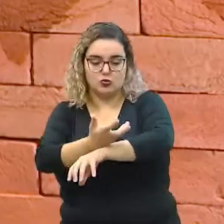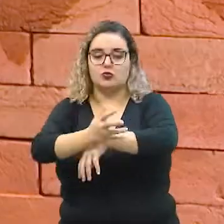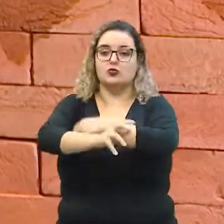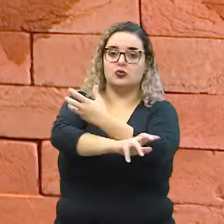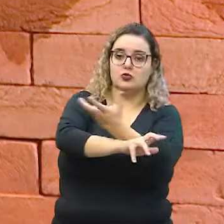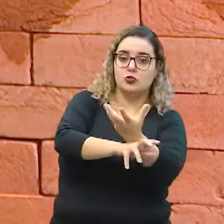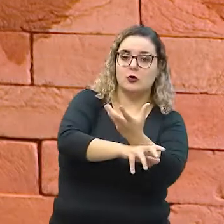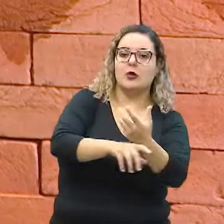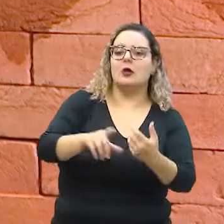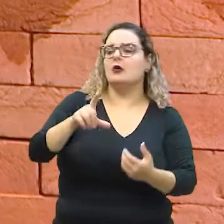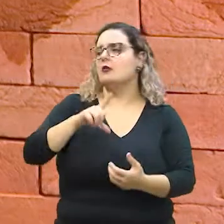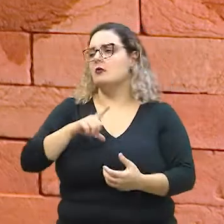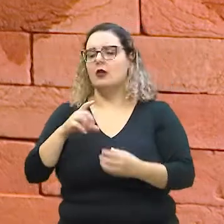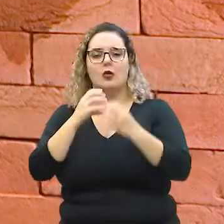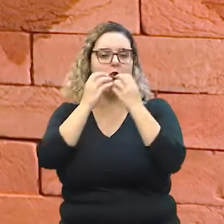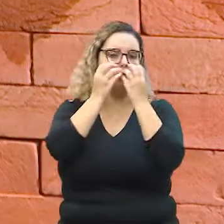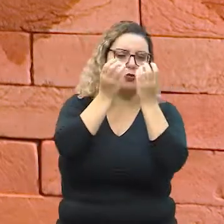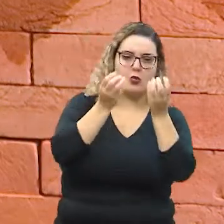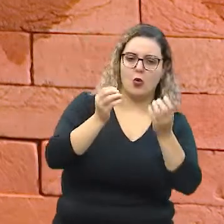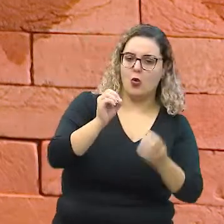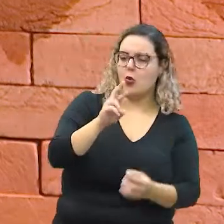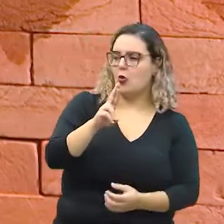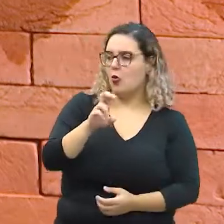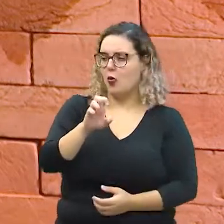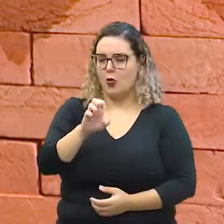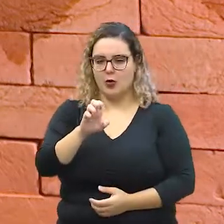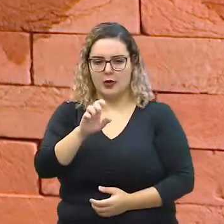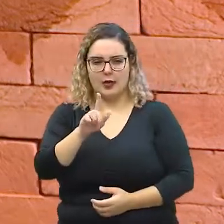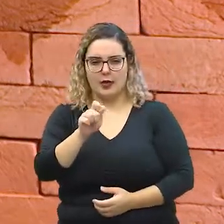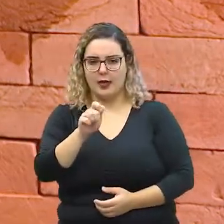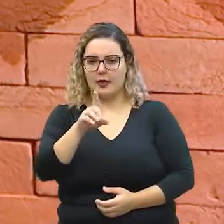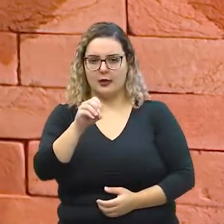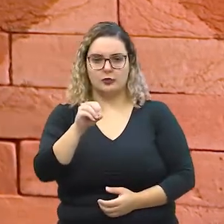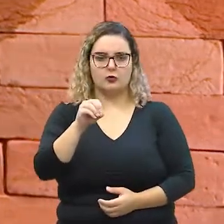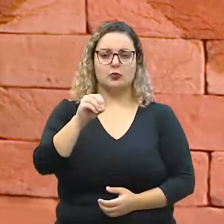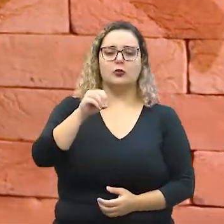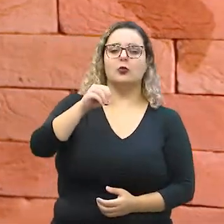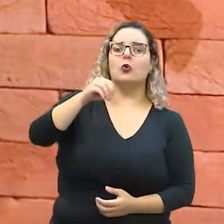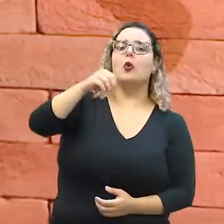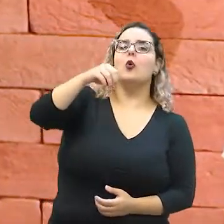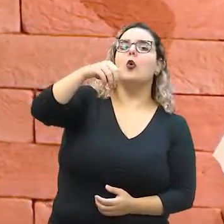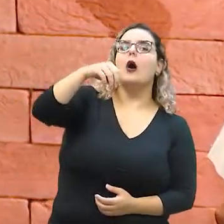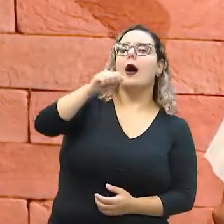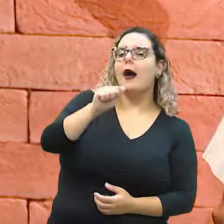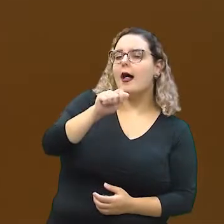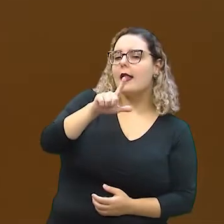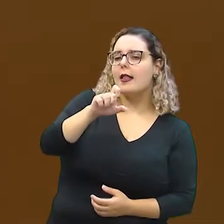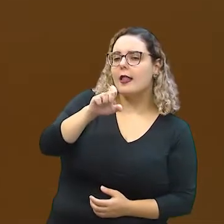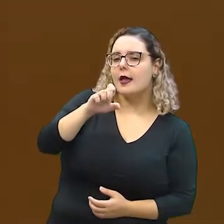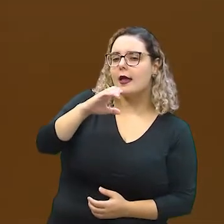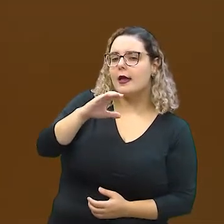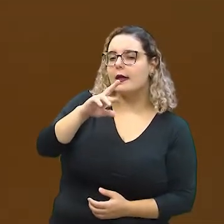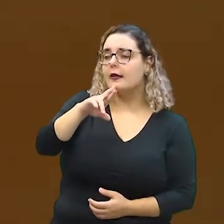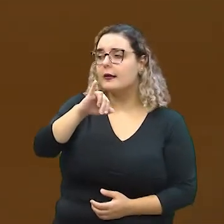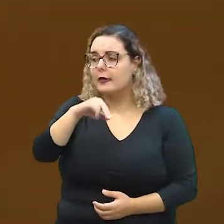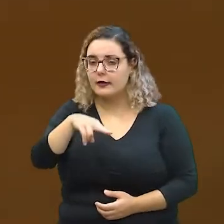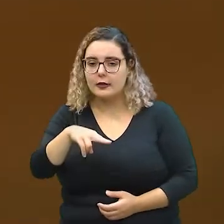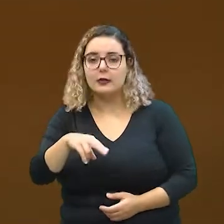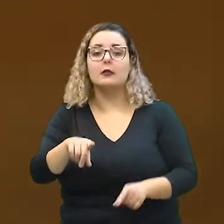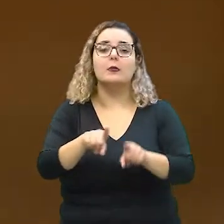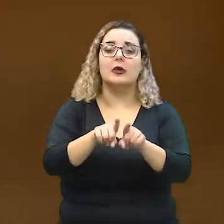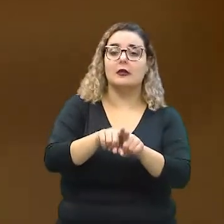todos esses aqui, tomilho, orégano, o alecrim, tem um pouquinho de bacon também para